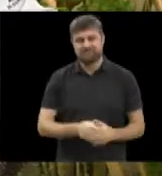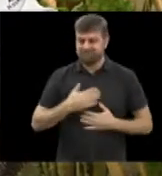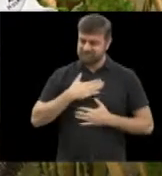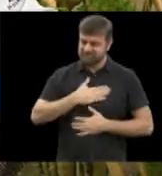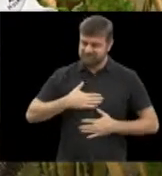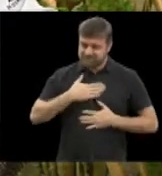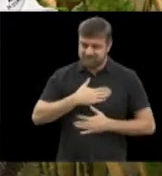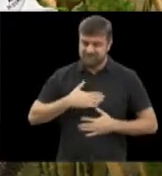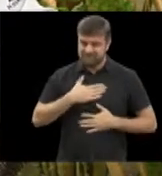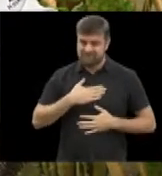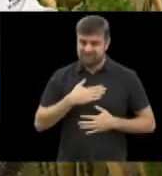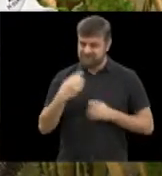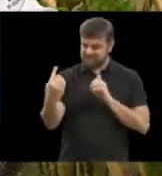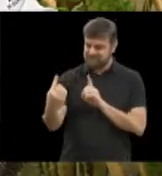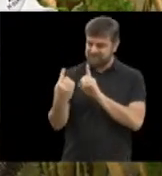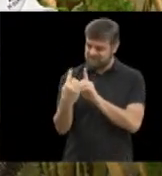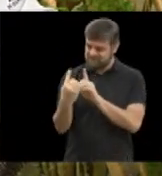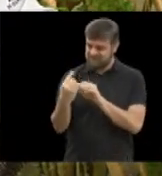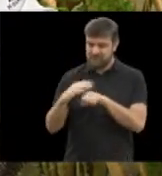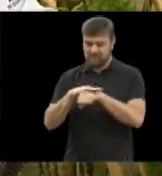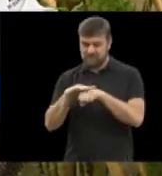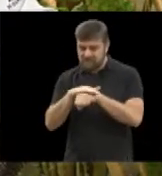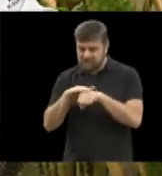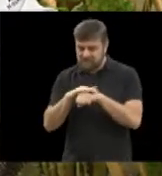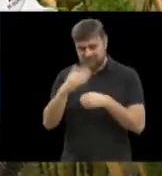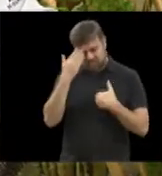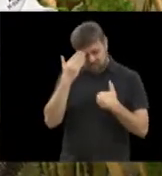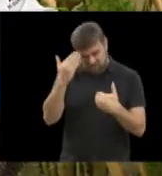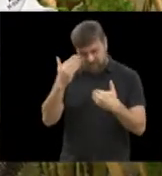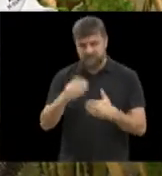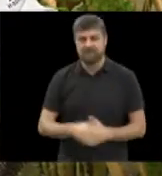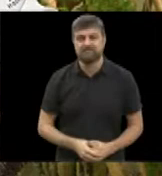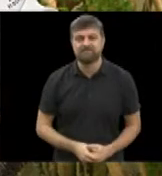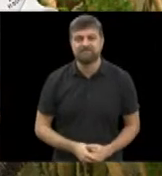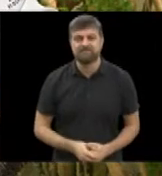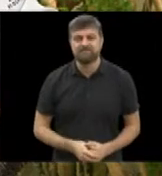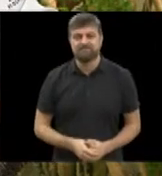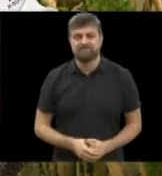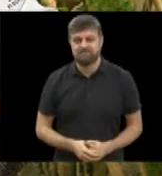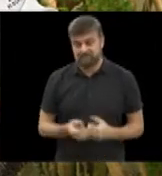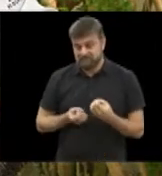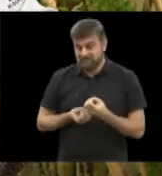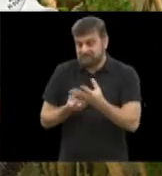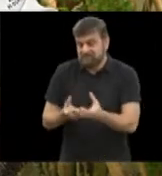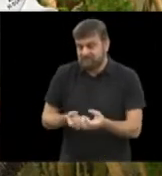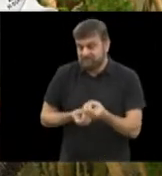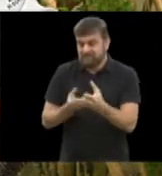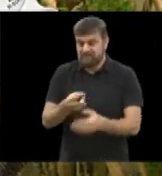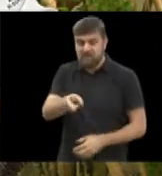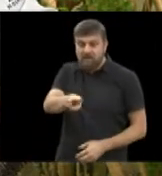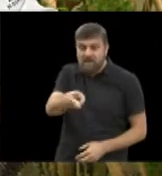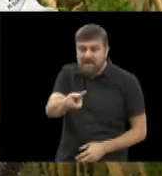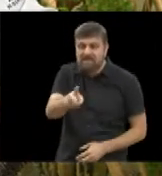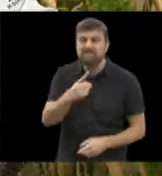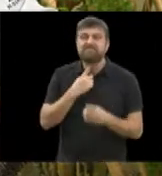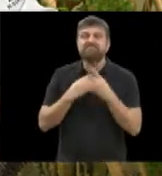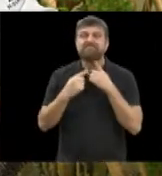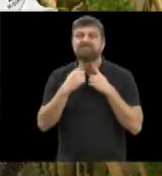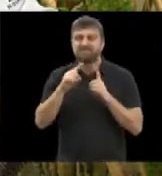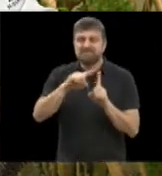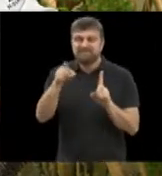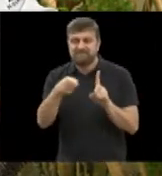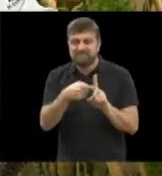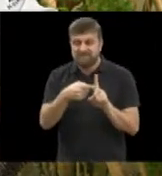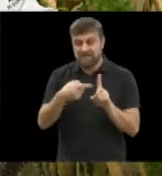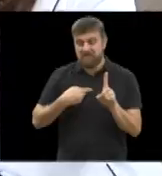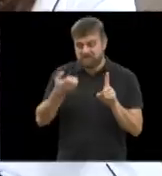é meu de recebê-los aqui hoje e muito obrigada. Eu é que agradeço. Espero poder transmitir para os casais que necessitam aquilo que